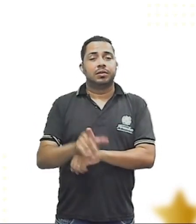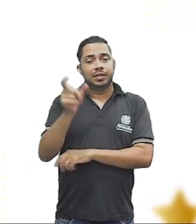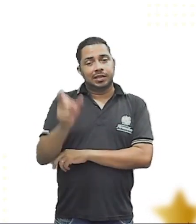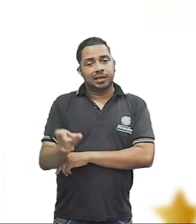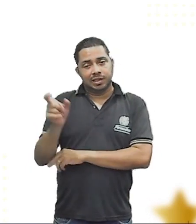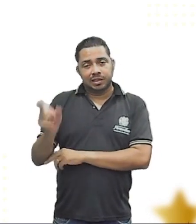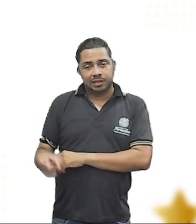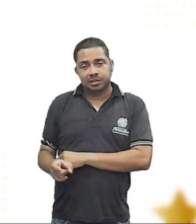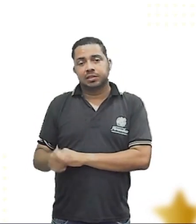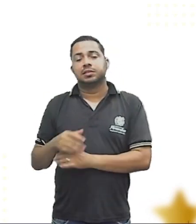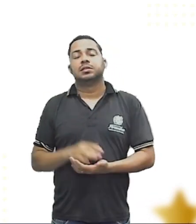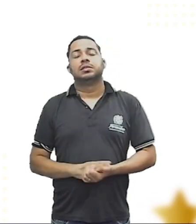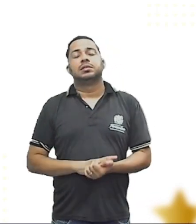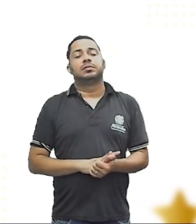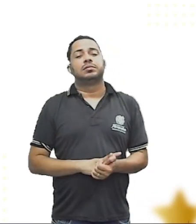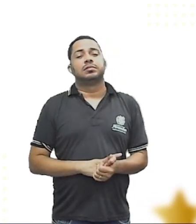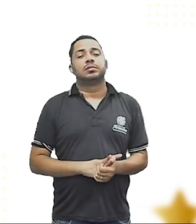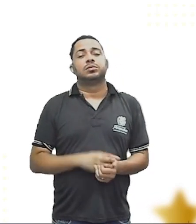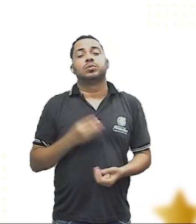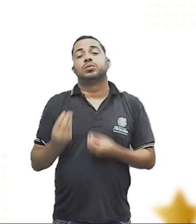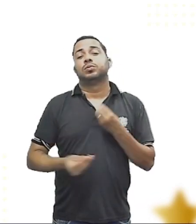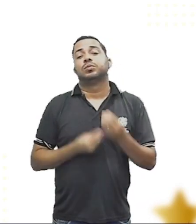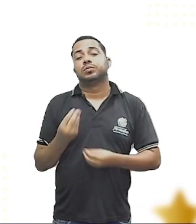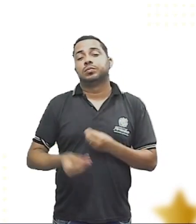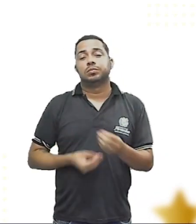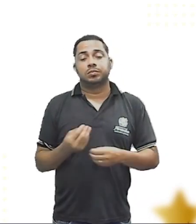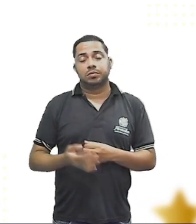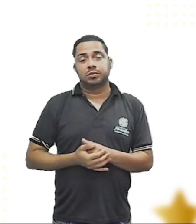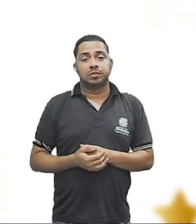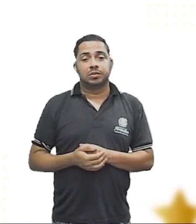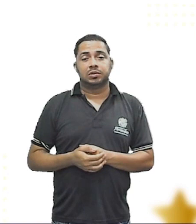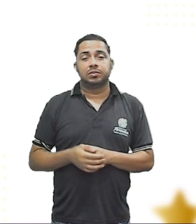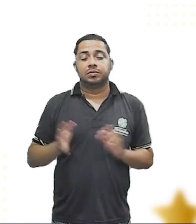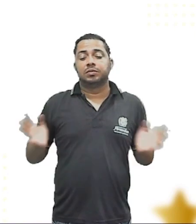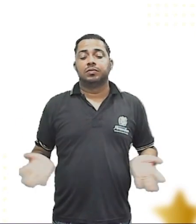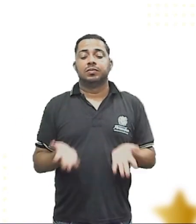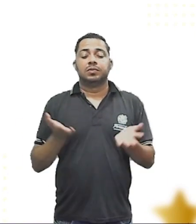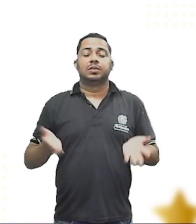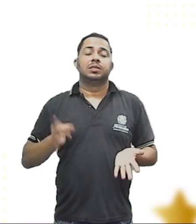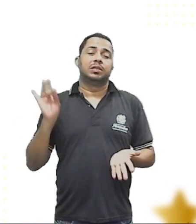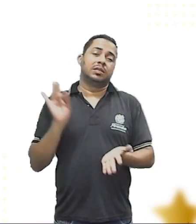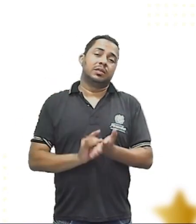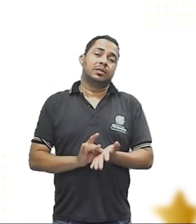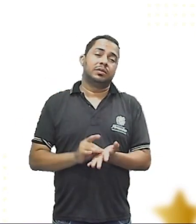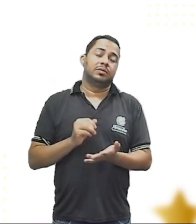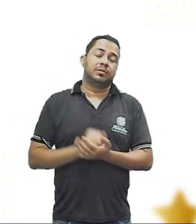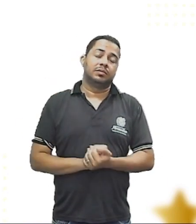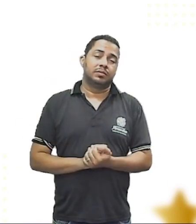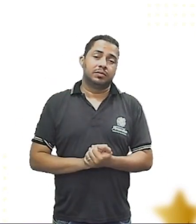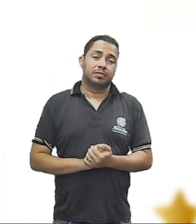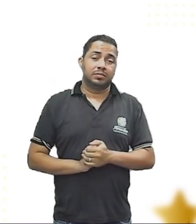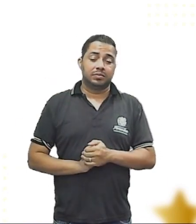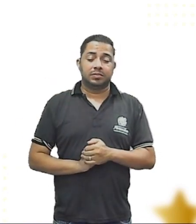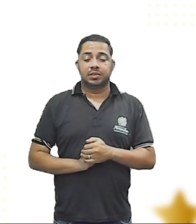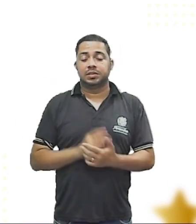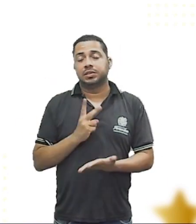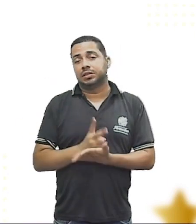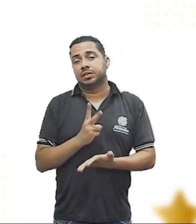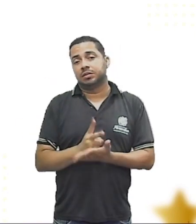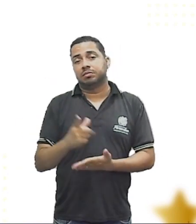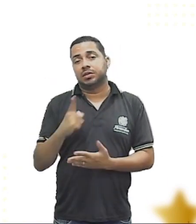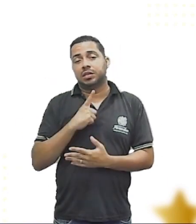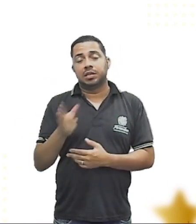deixar realmente como se fosse uma influência real, né? Ela sempre está